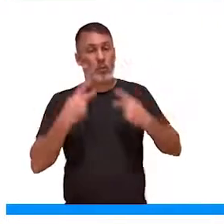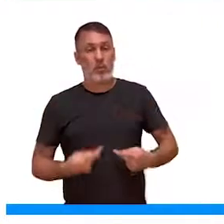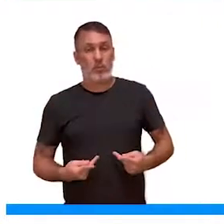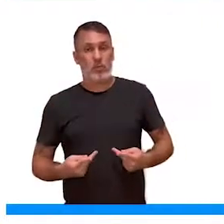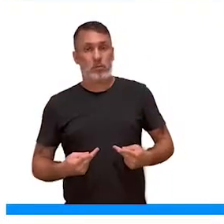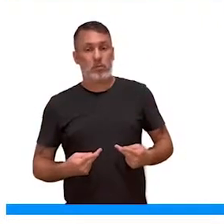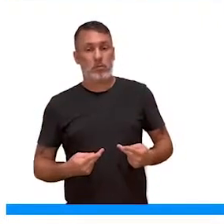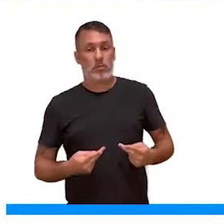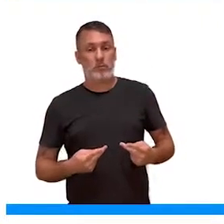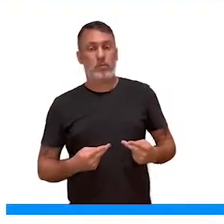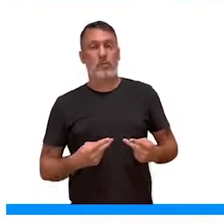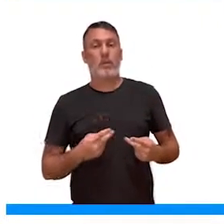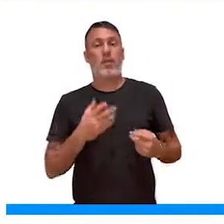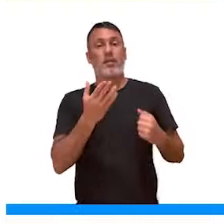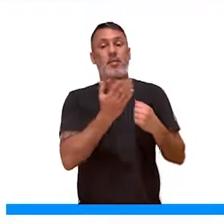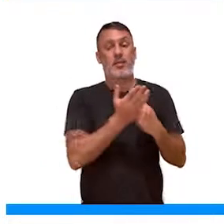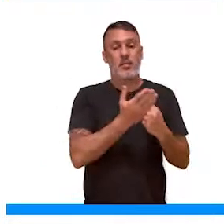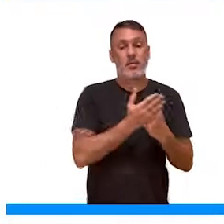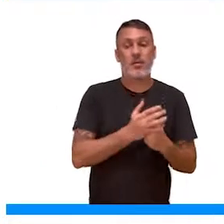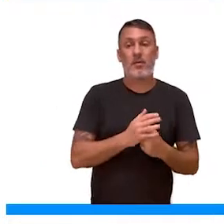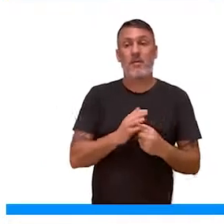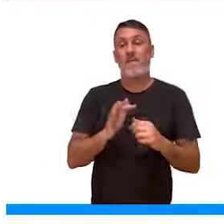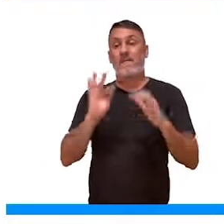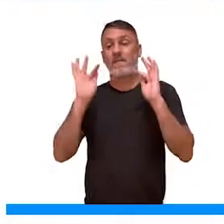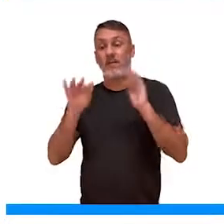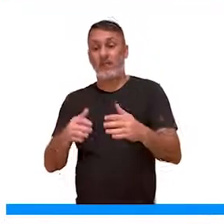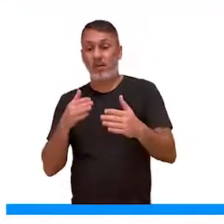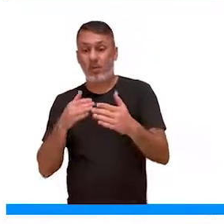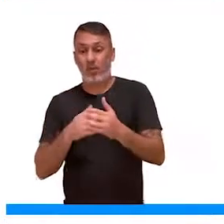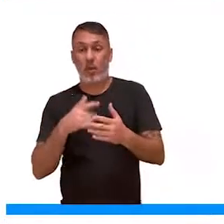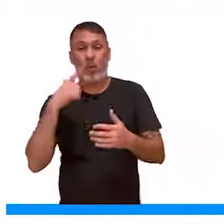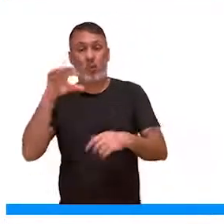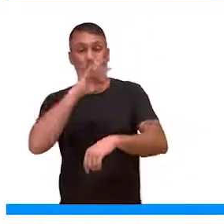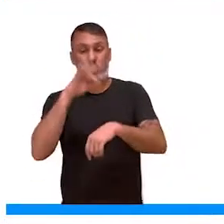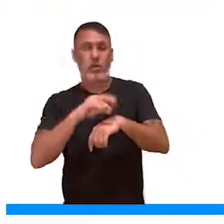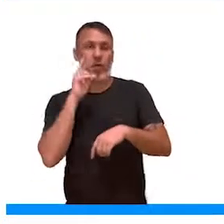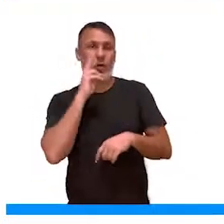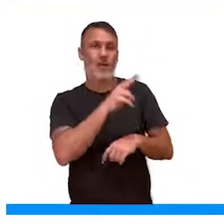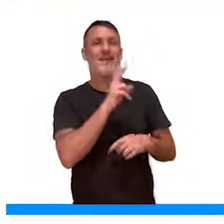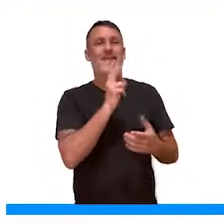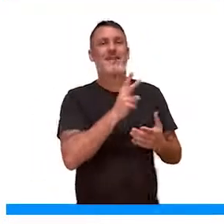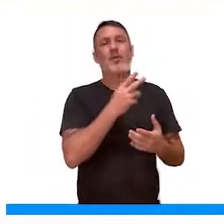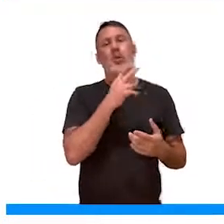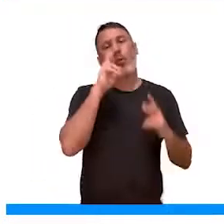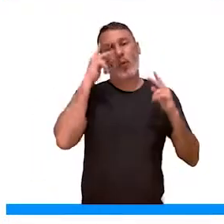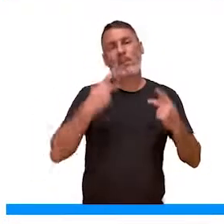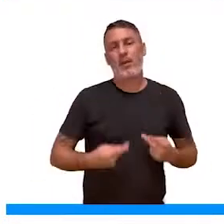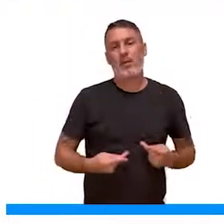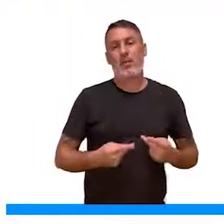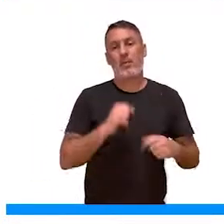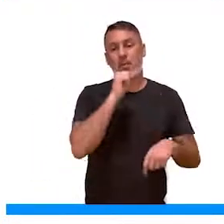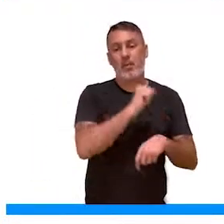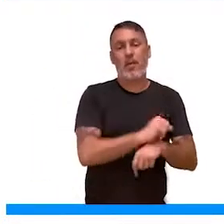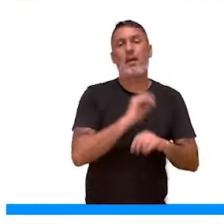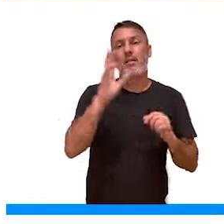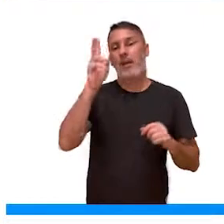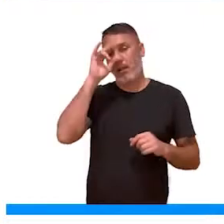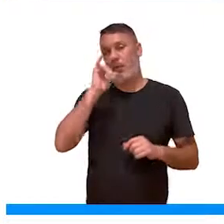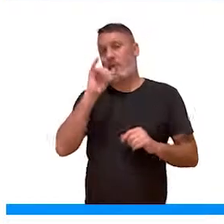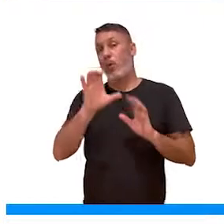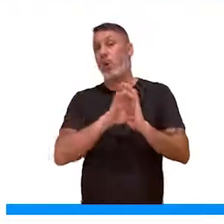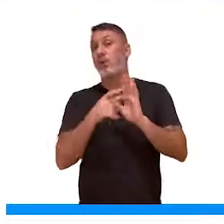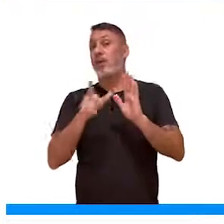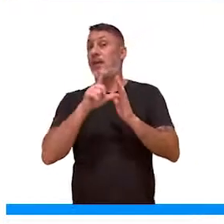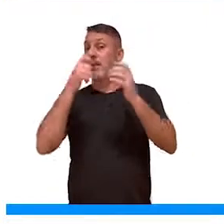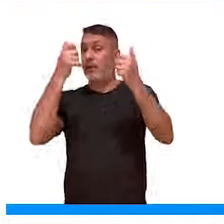o homem, e o hospedeiro definitivo é o Anopheles. Normalmente, a gente vê o homem como hospedeiro definitivo. Só que lembra